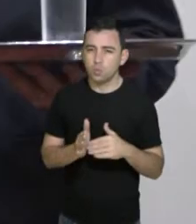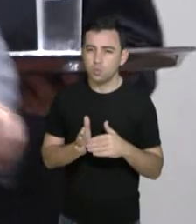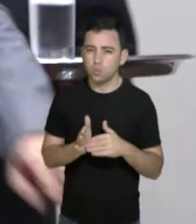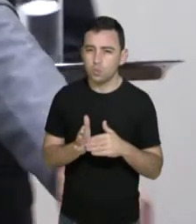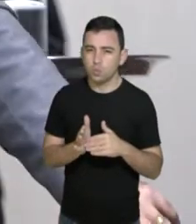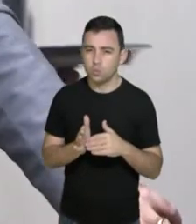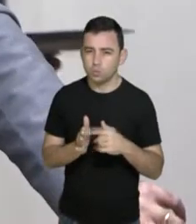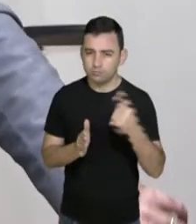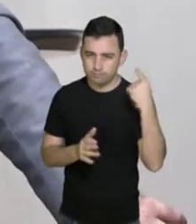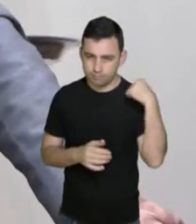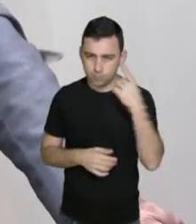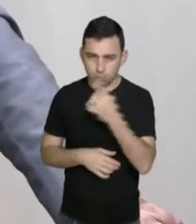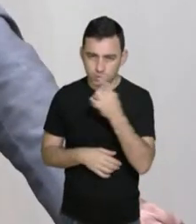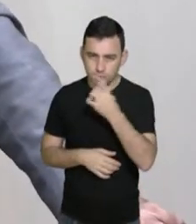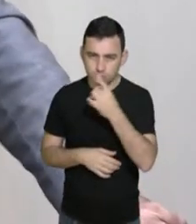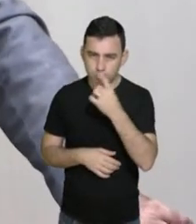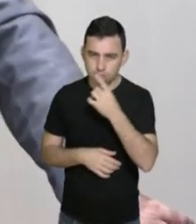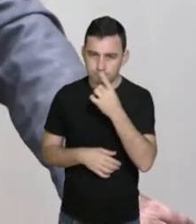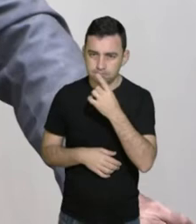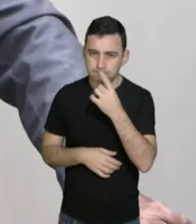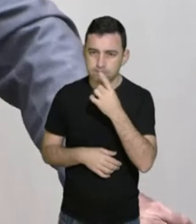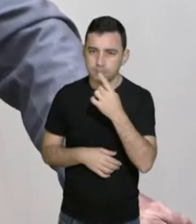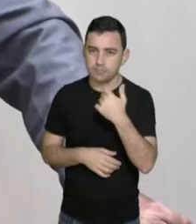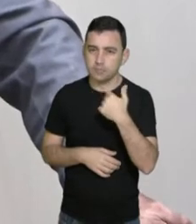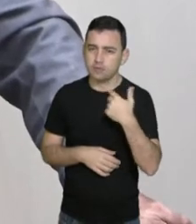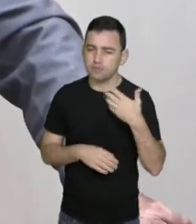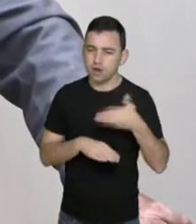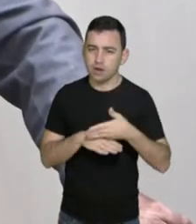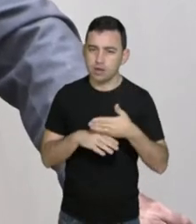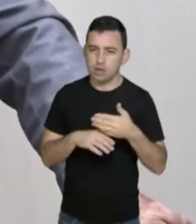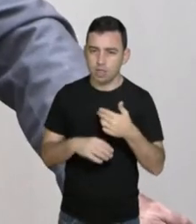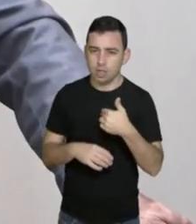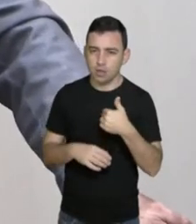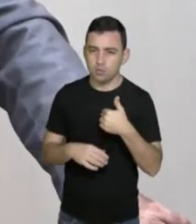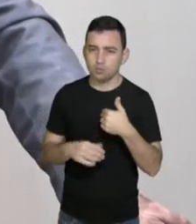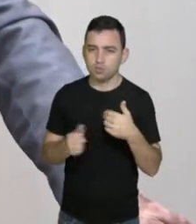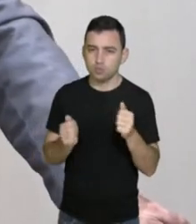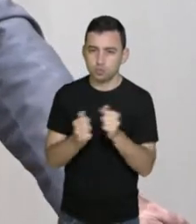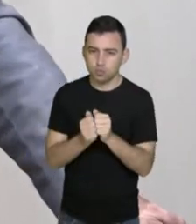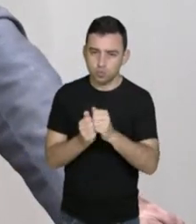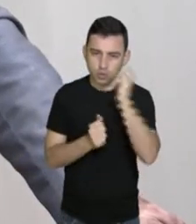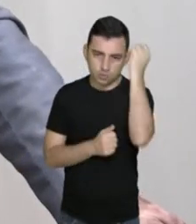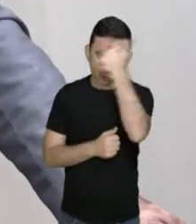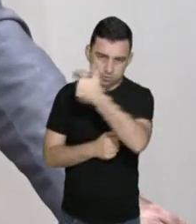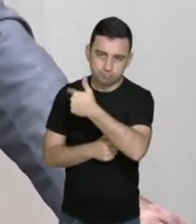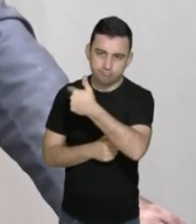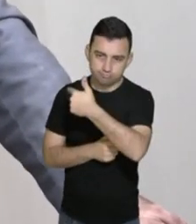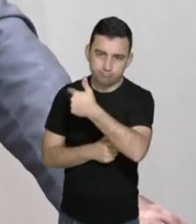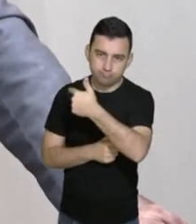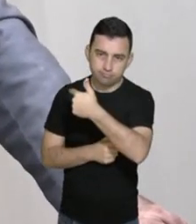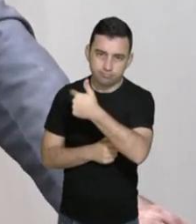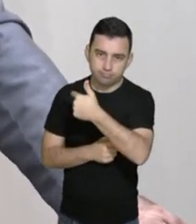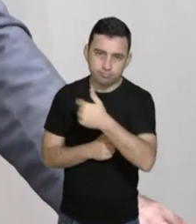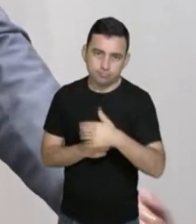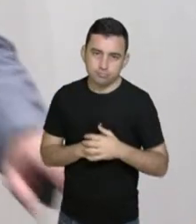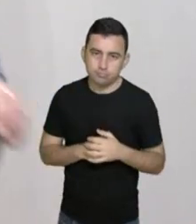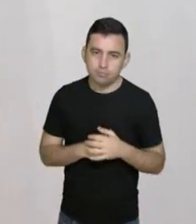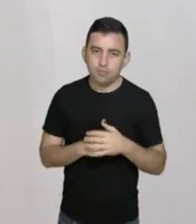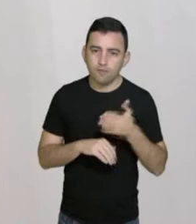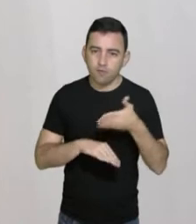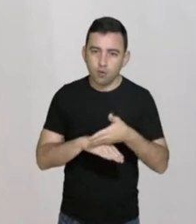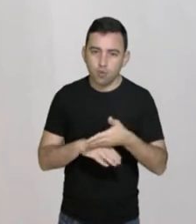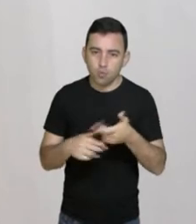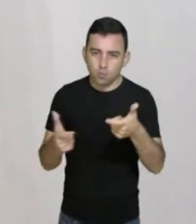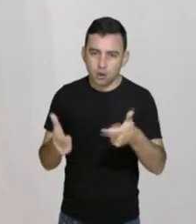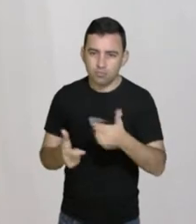no último domingo, estivemos eu e o deputado Altair Silva no velório de